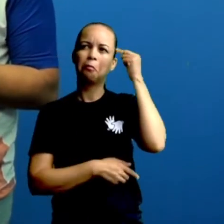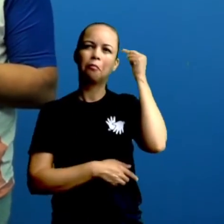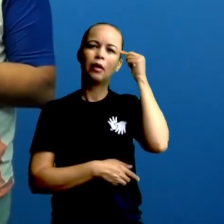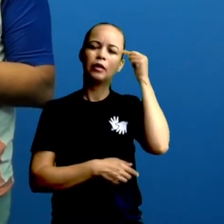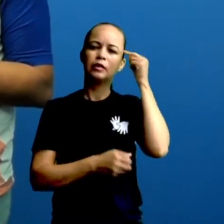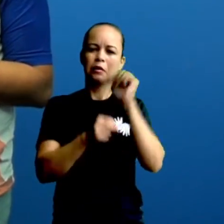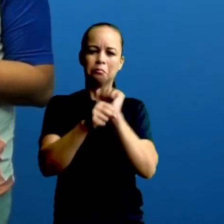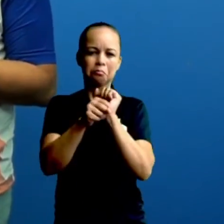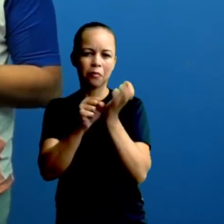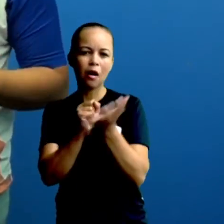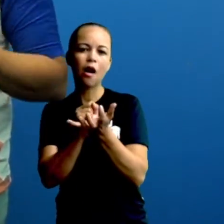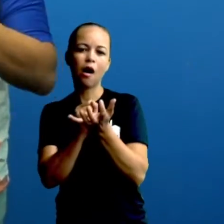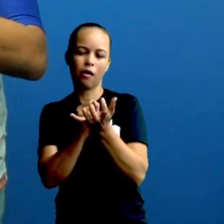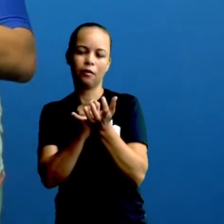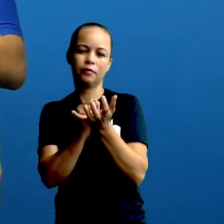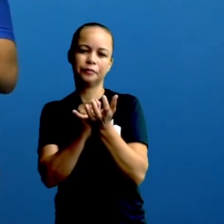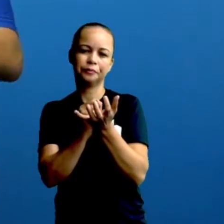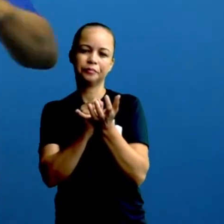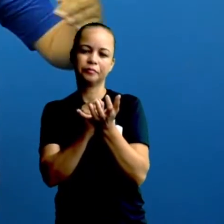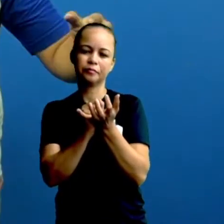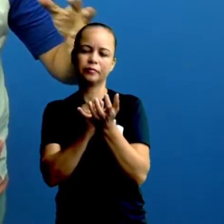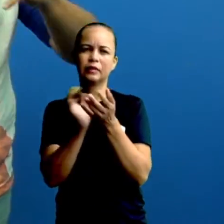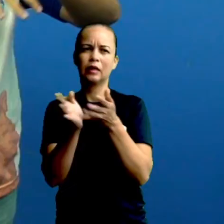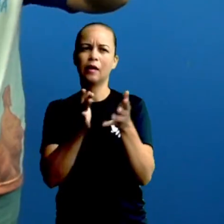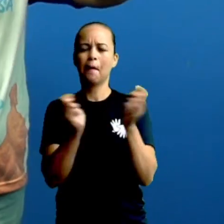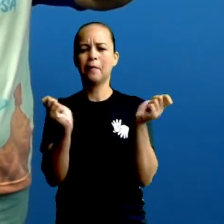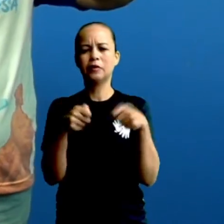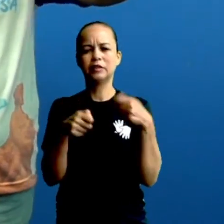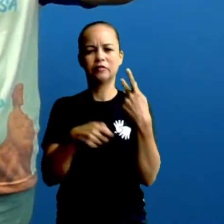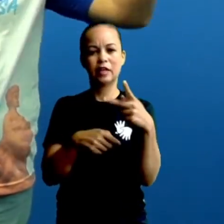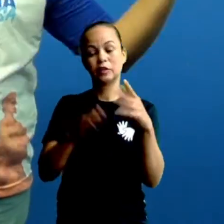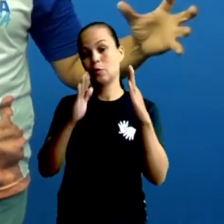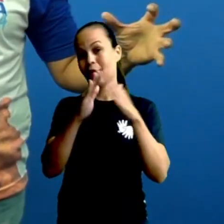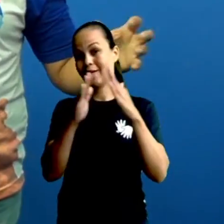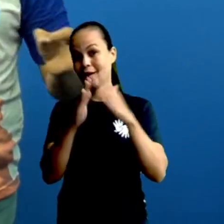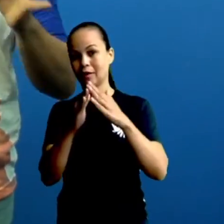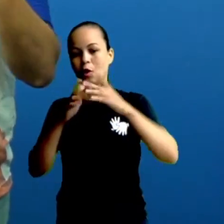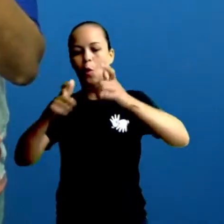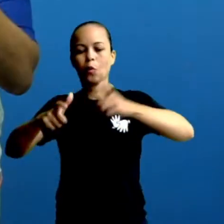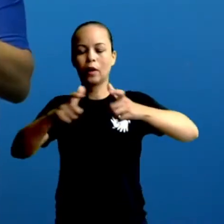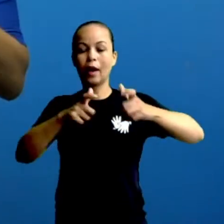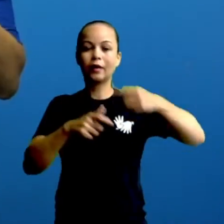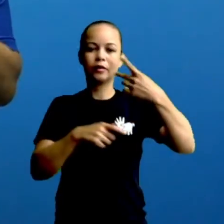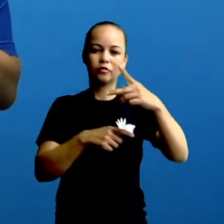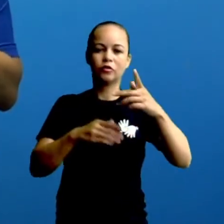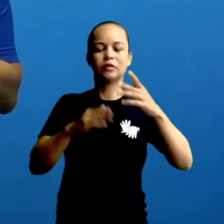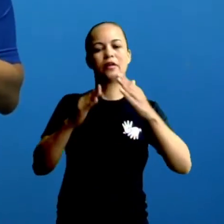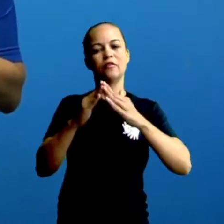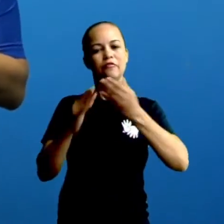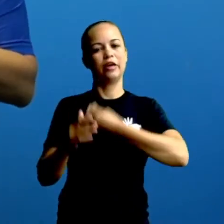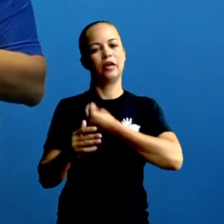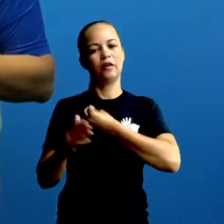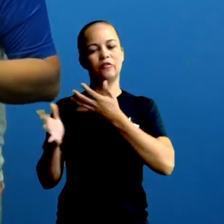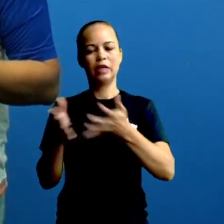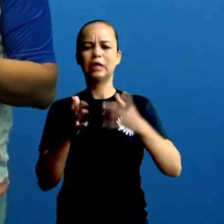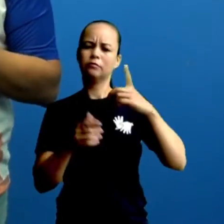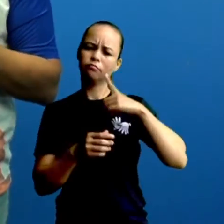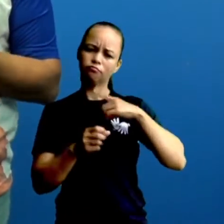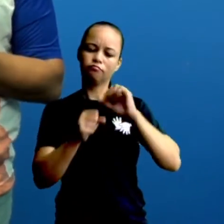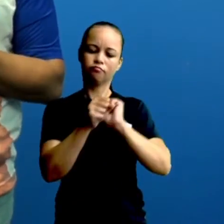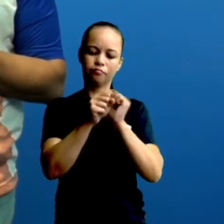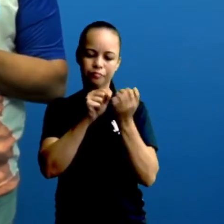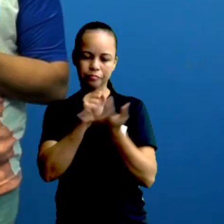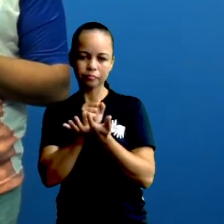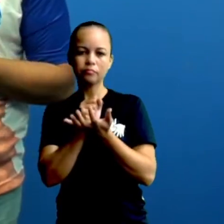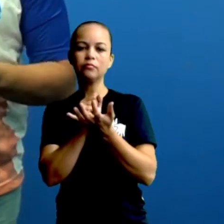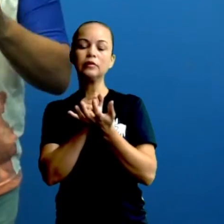uma angiosperma. Possivelmente na sua casa, ao redor de onde você mora, deve ter alguma planta que faz parte desse